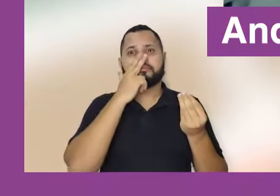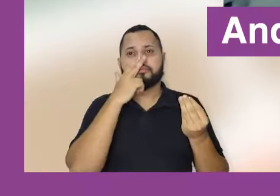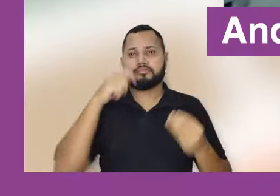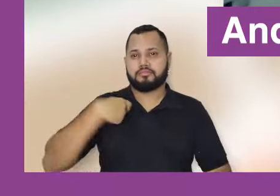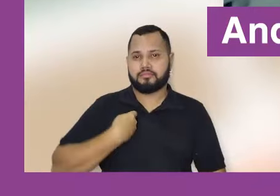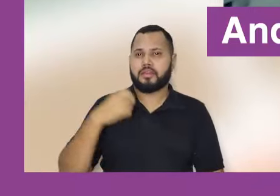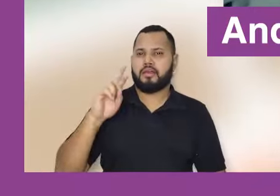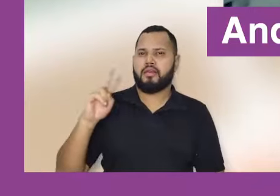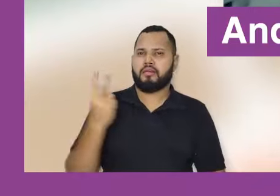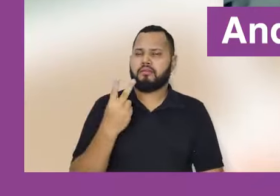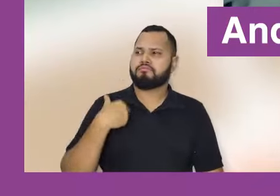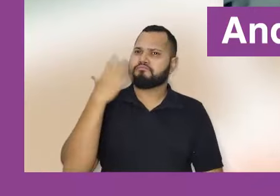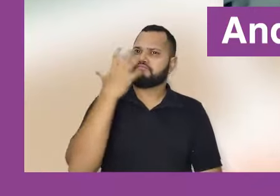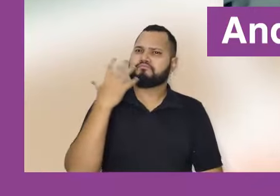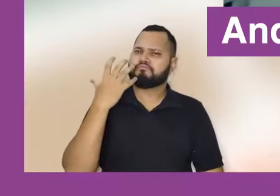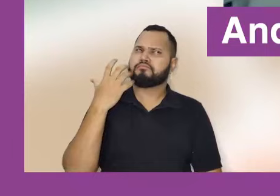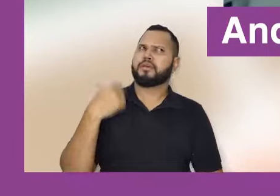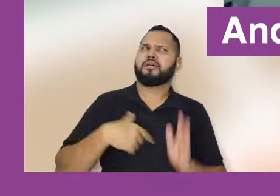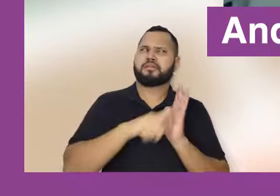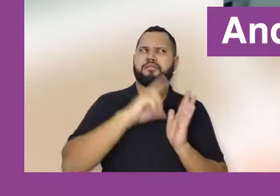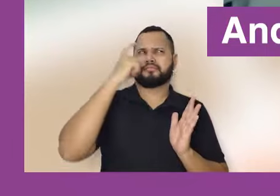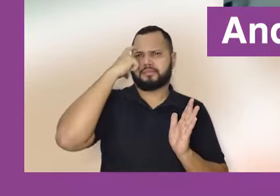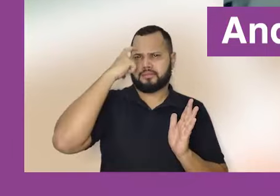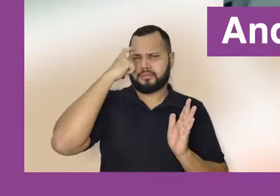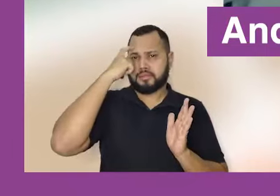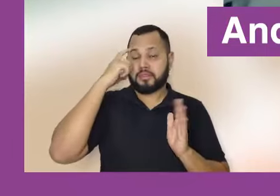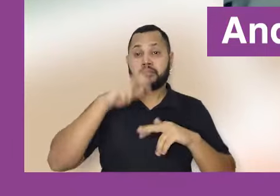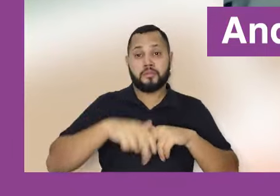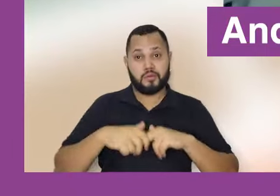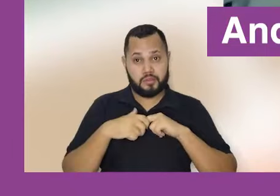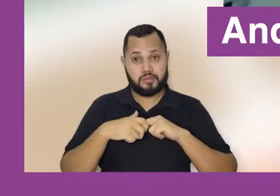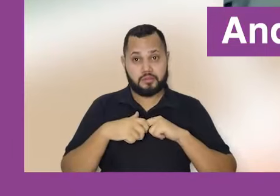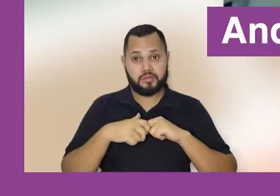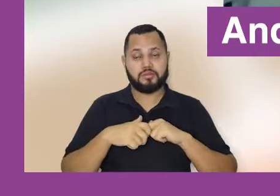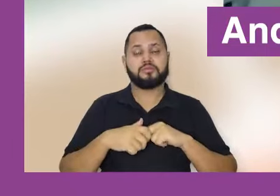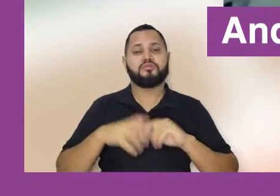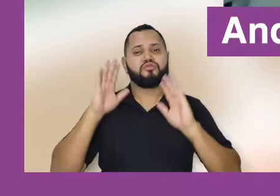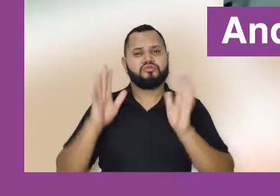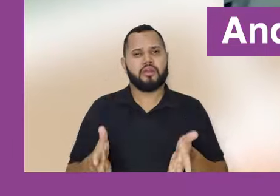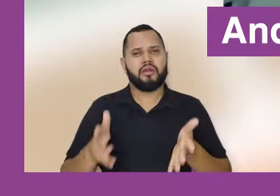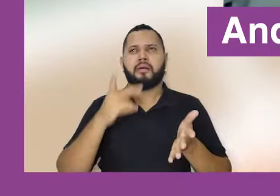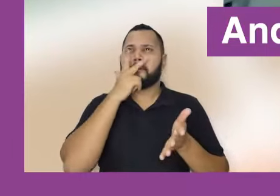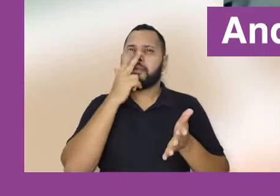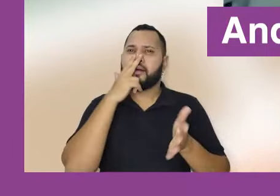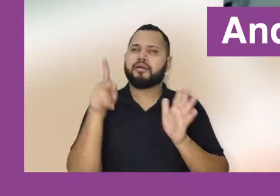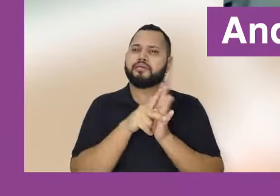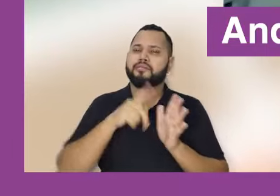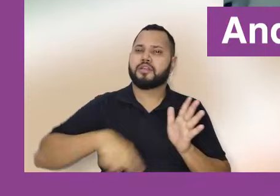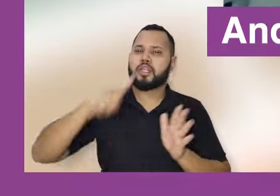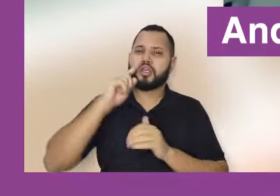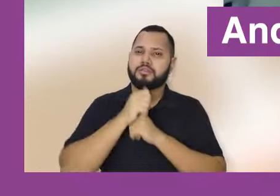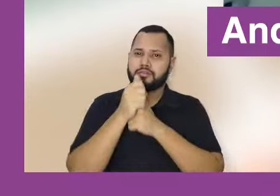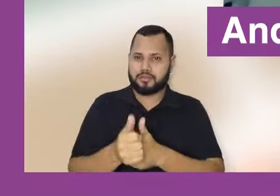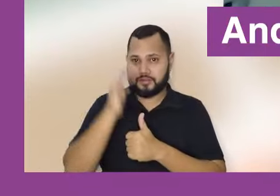como RH chamou atenção aqui anteriormente E aí a gente acabou praticando algo que é parte da nossa